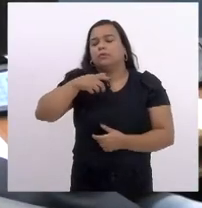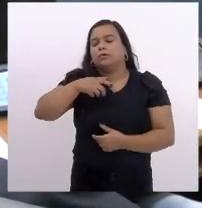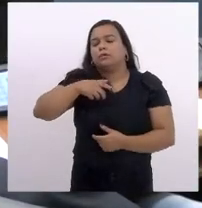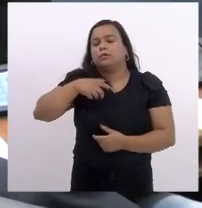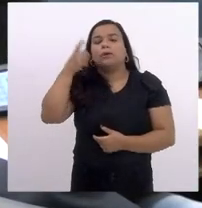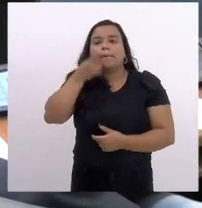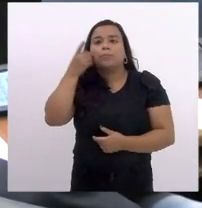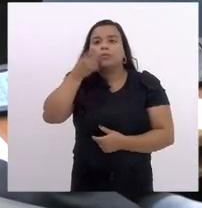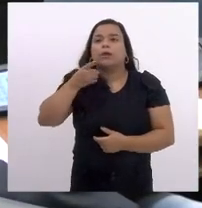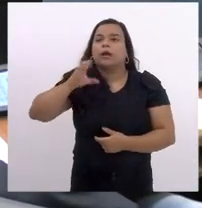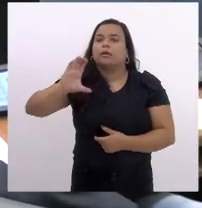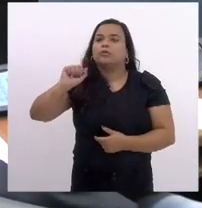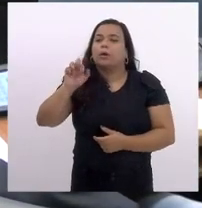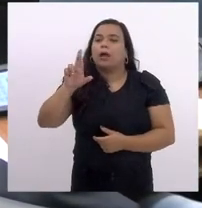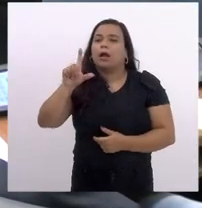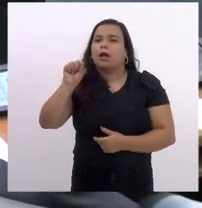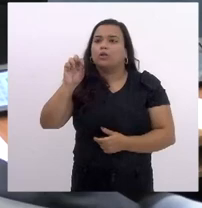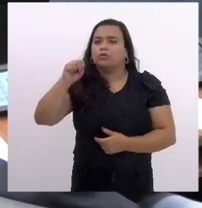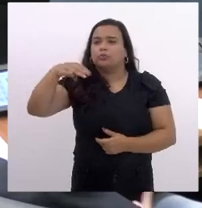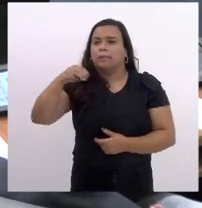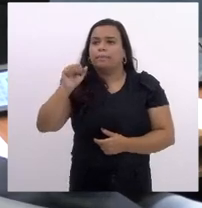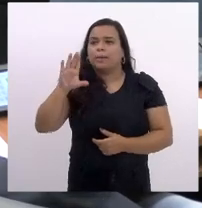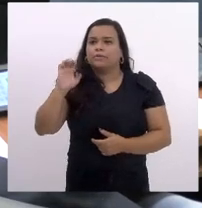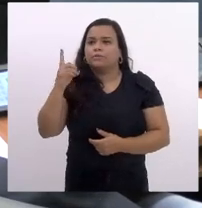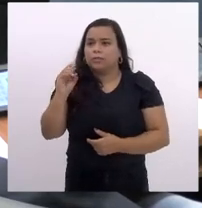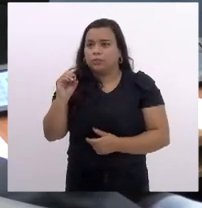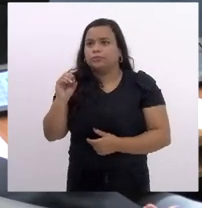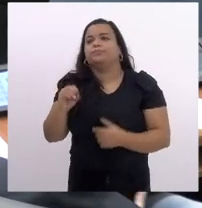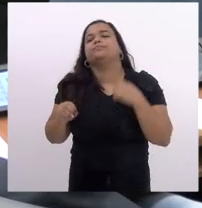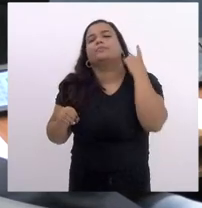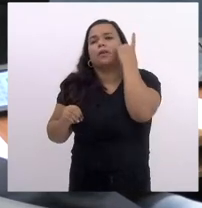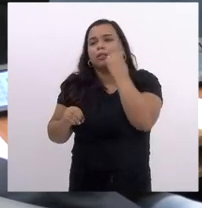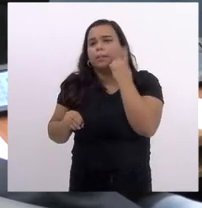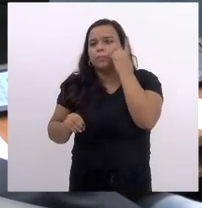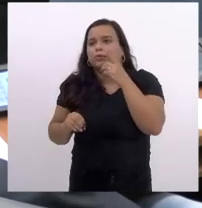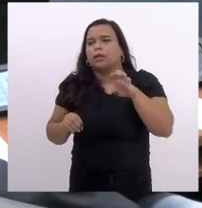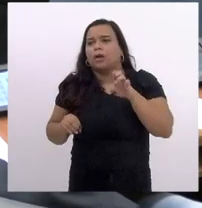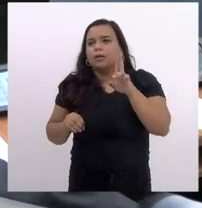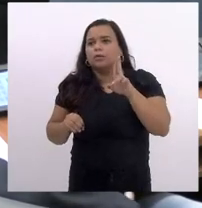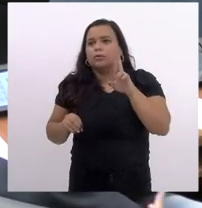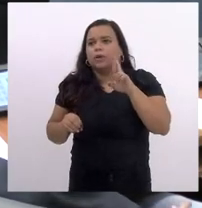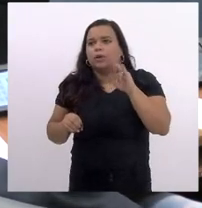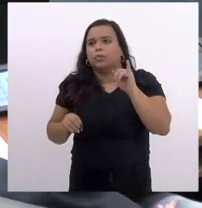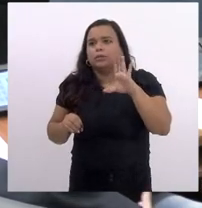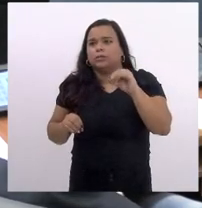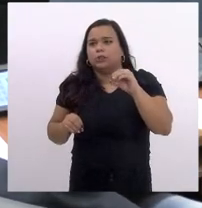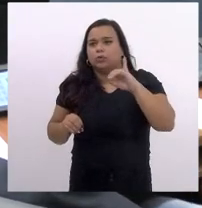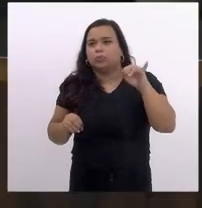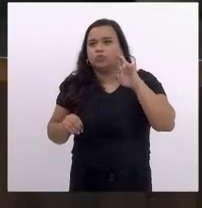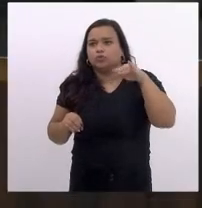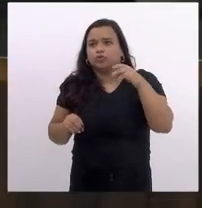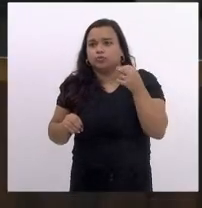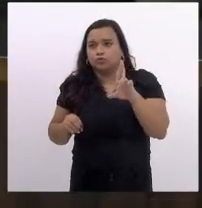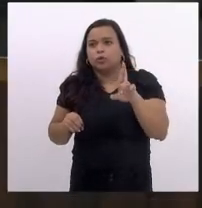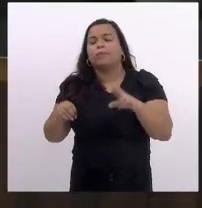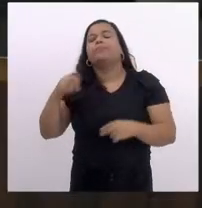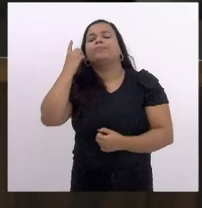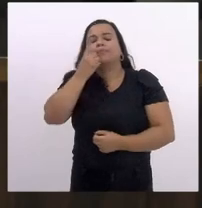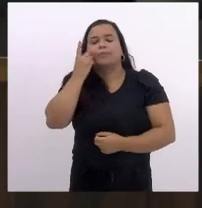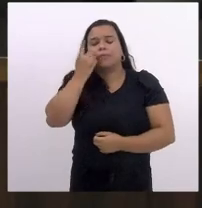Deputado Carlos Macedo. Deputado Eurico Júnior. Deputado Eurico Júnior. Deputado Pedro